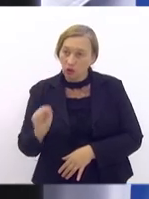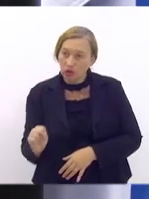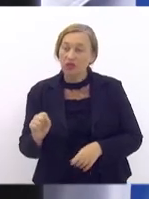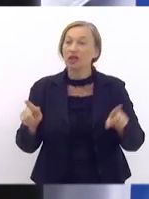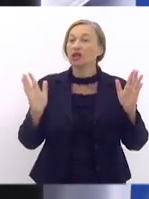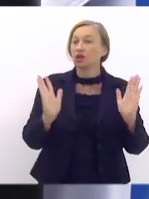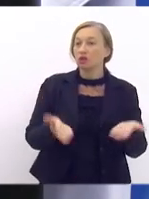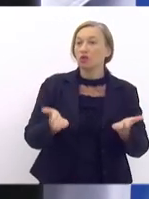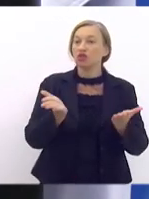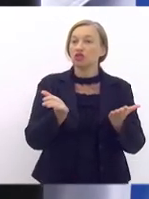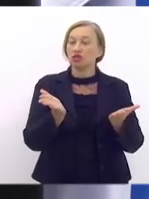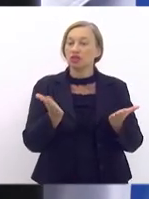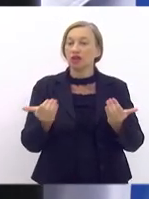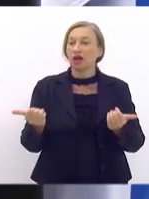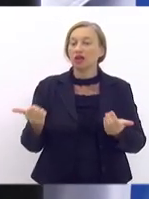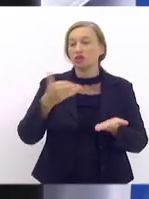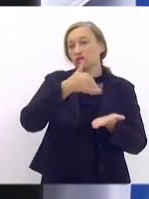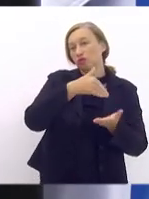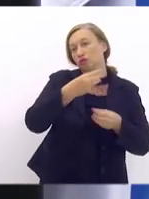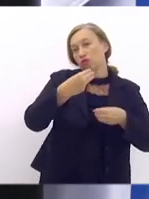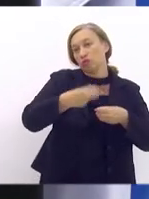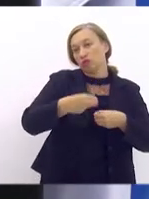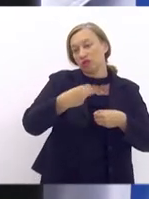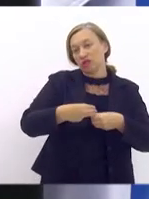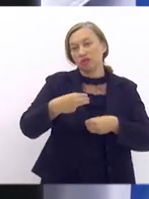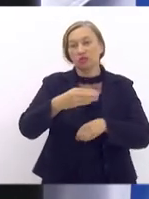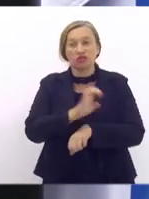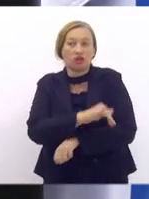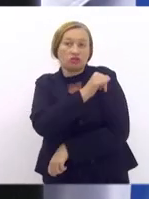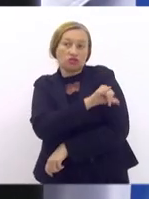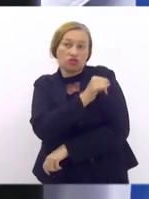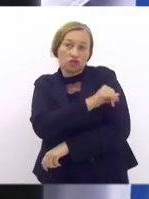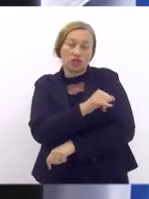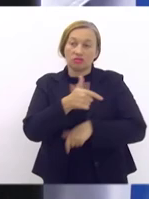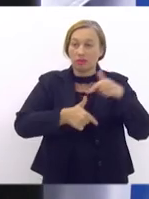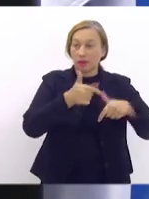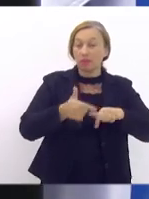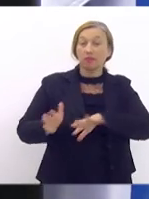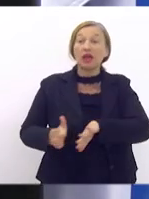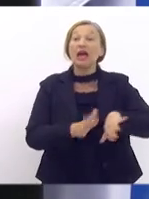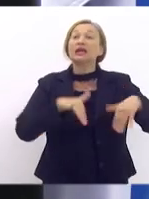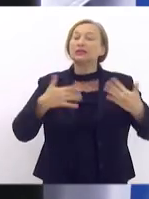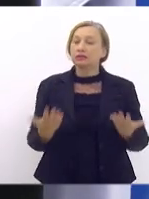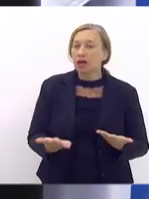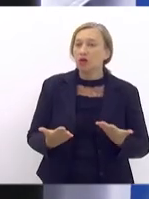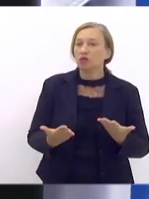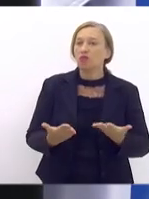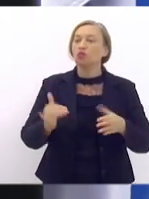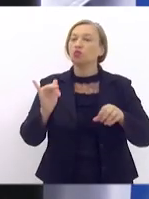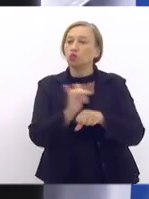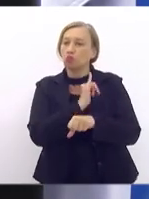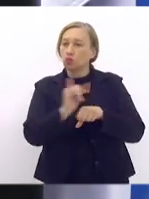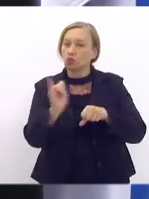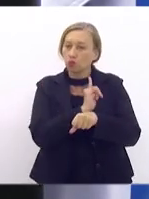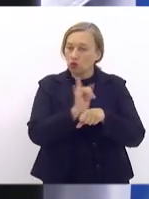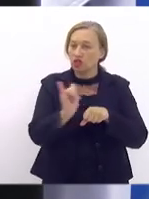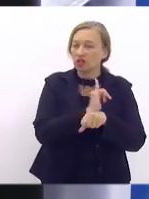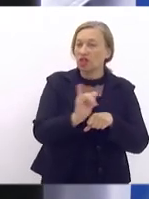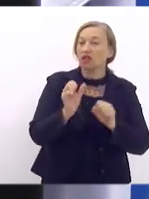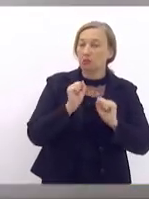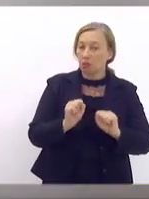um cargo no município do Rio de Janeiro. Então, na verdade, eu acho que talvez possa ser uma articulação a ser